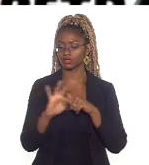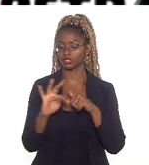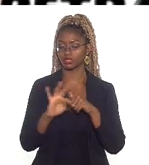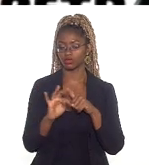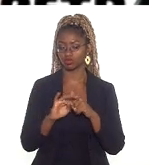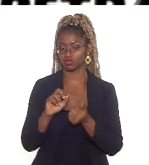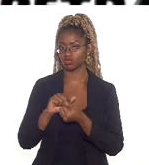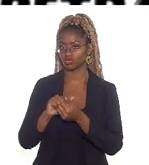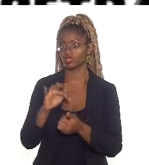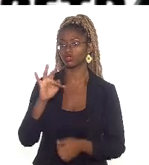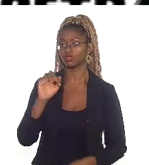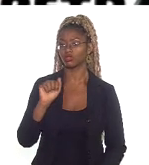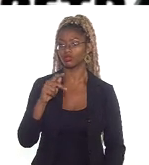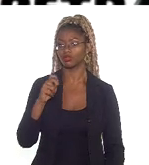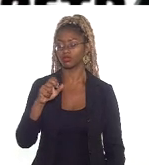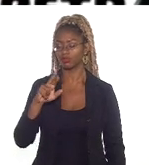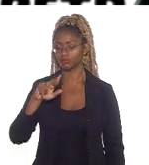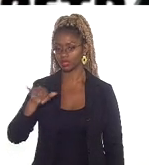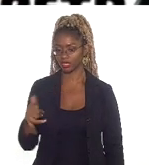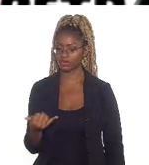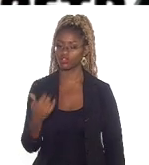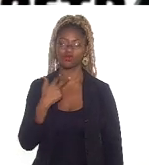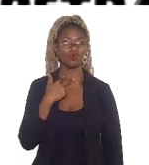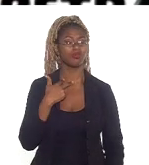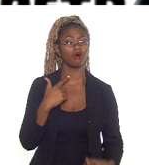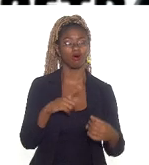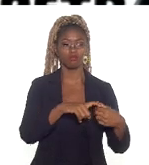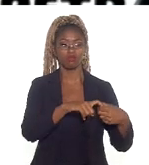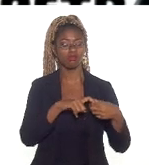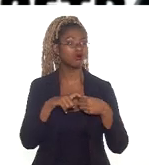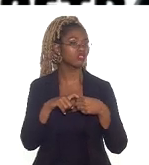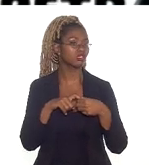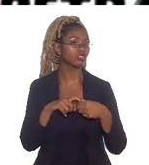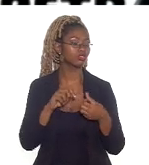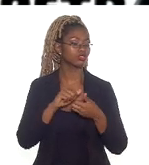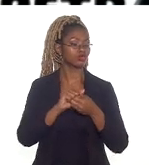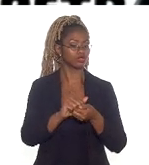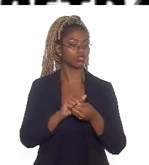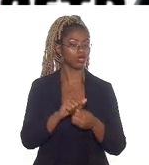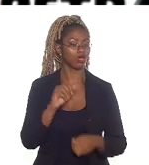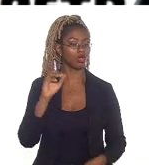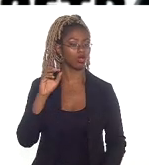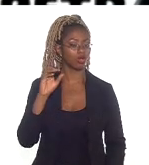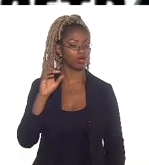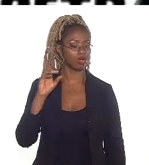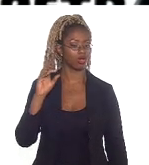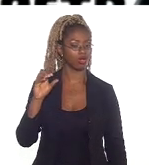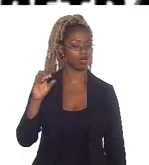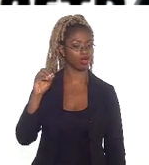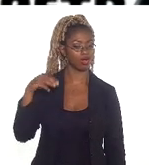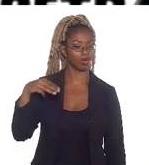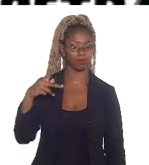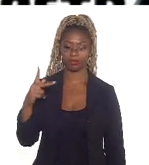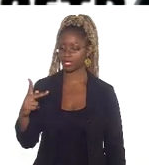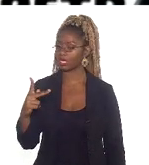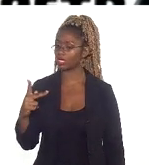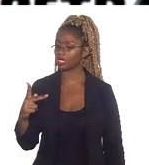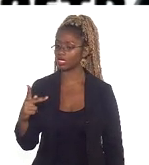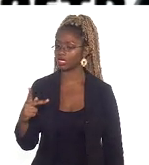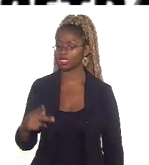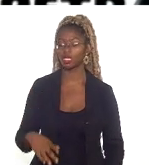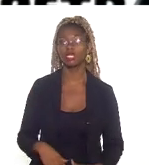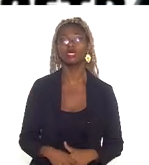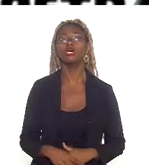FAPERJ, não poderia fazer uma parceria com a ANP para estar fazendo o melhor acompanhamento,